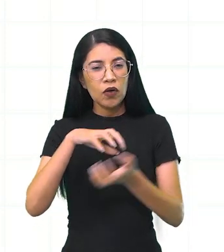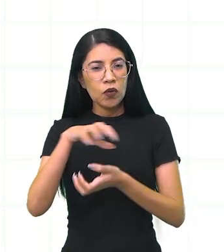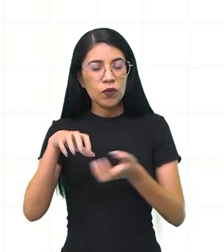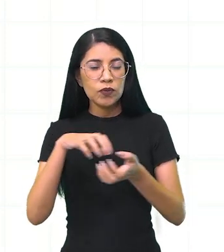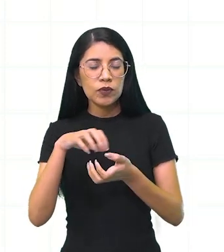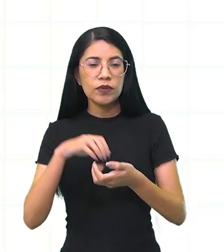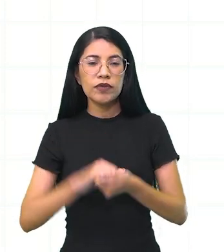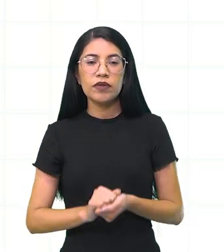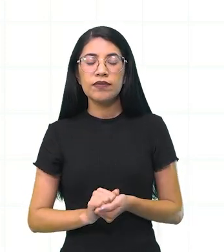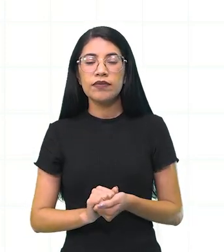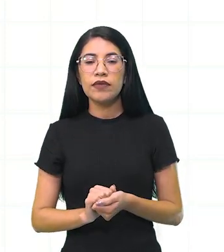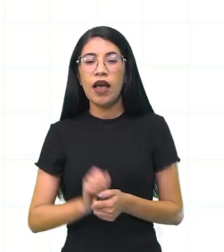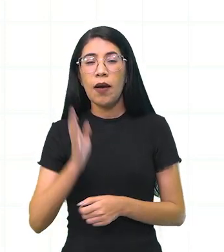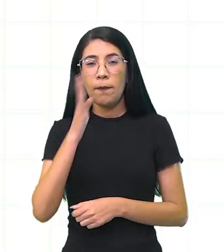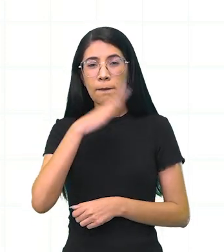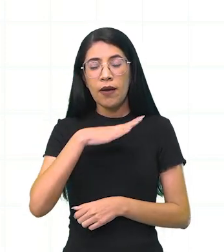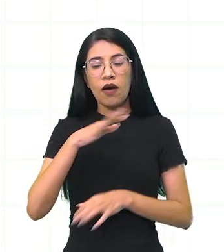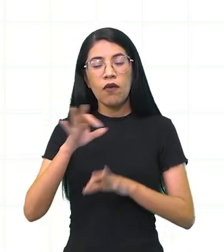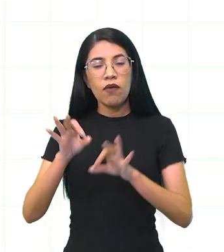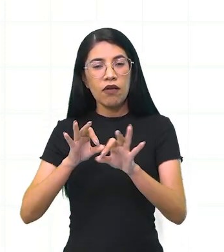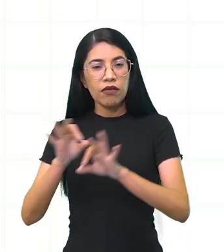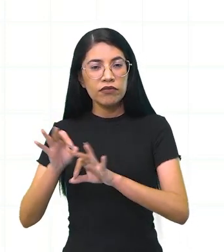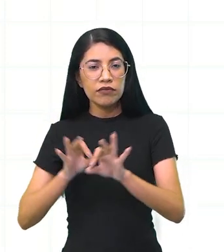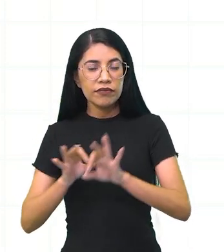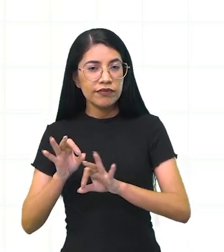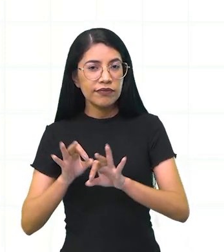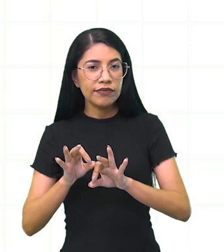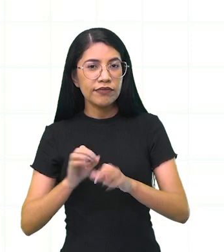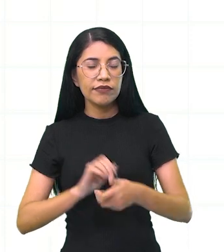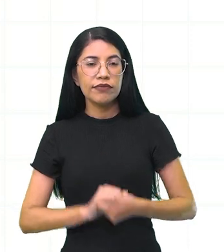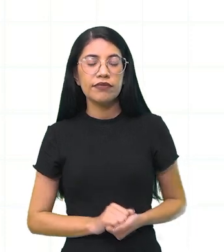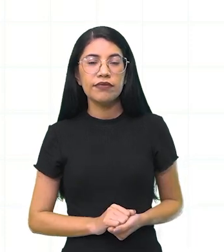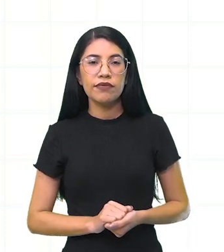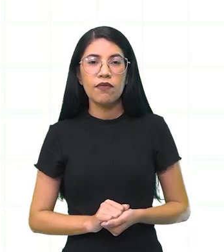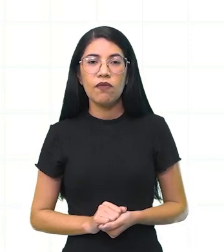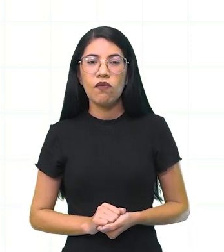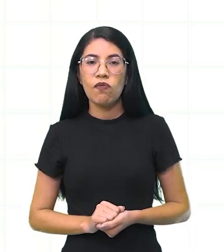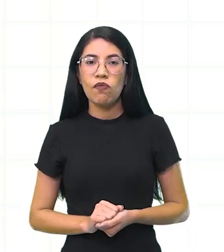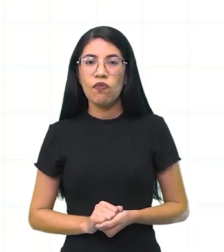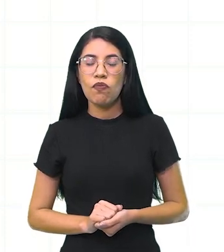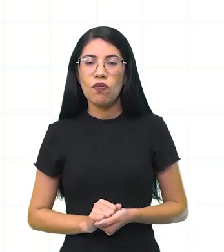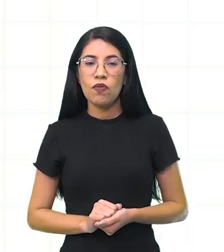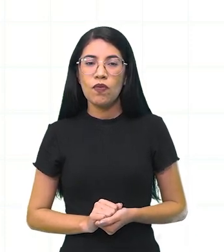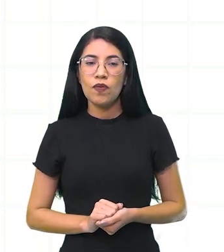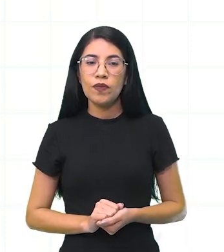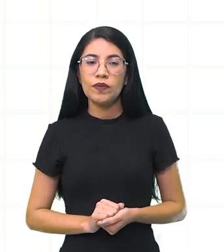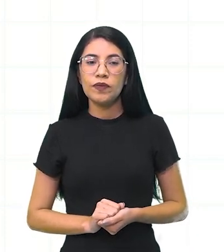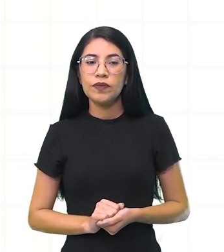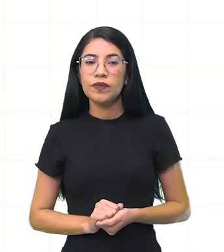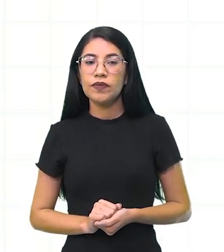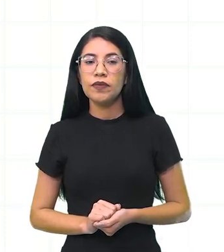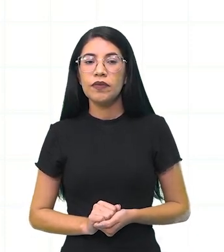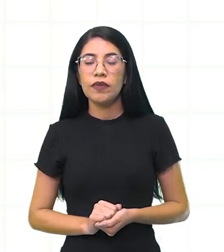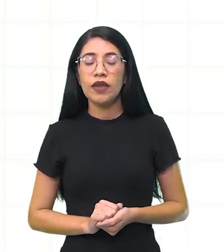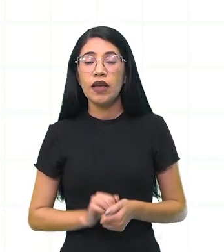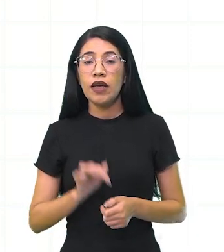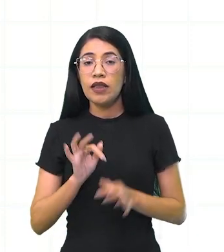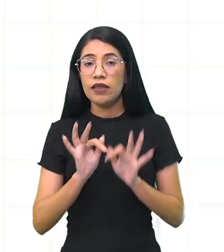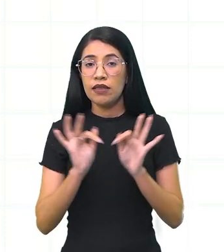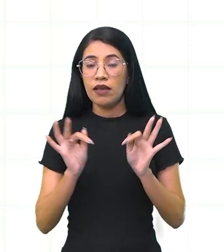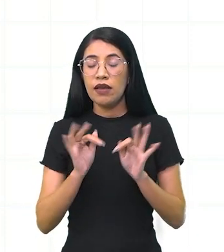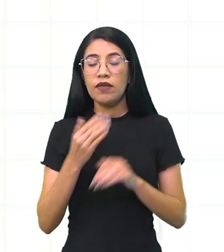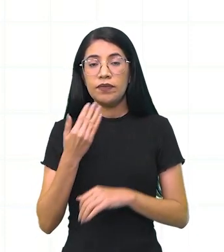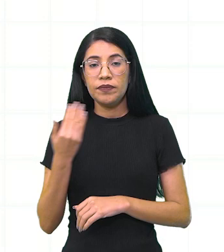a casa está mal arrumada. Neste caso aqui, olha só, a